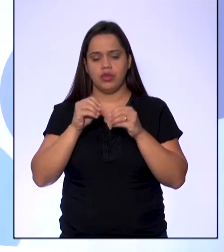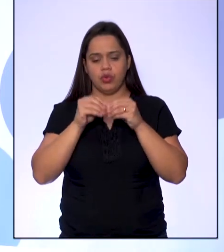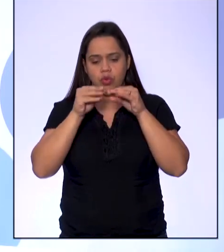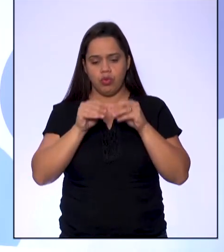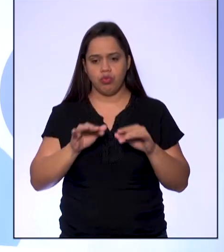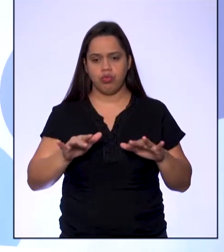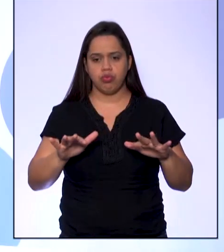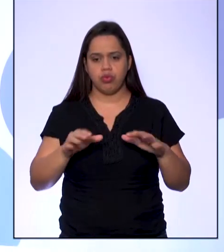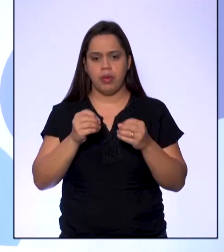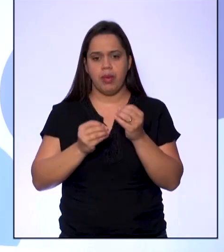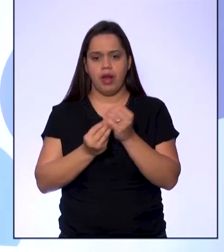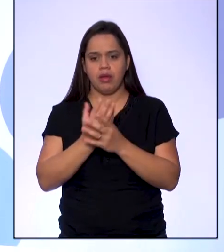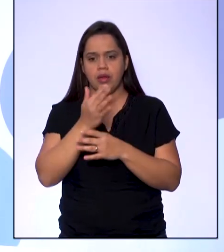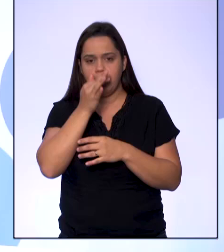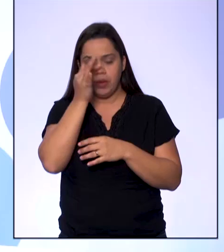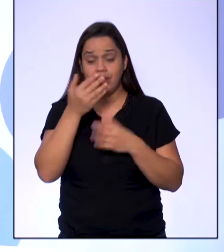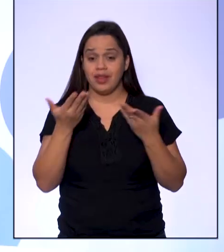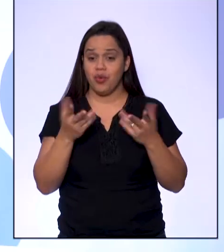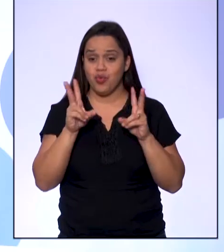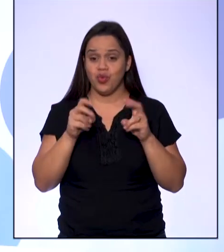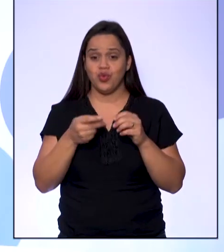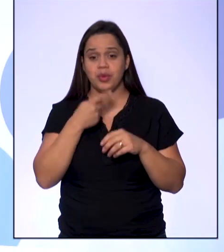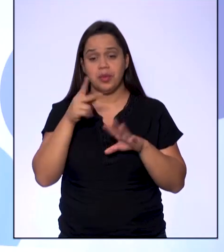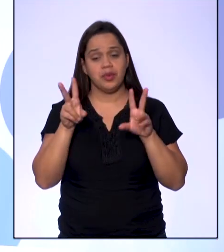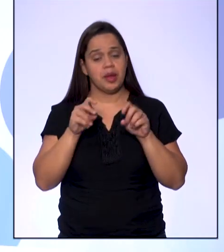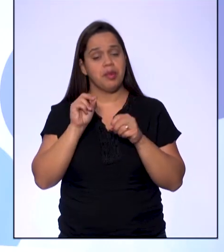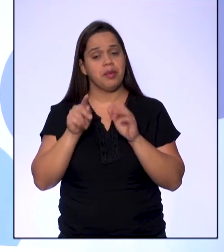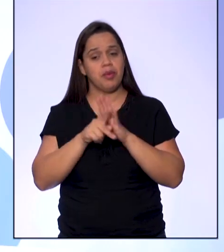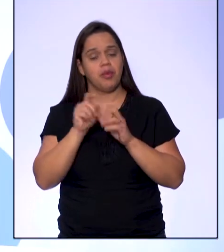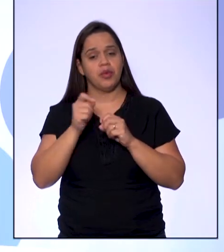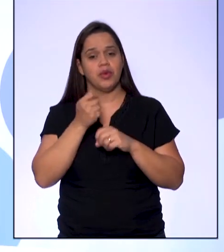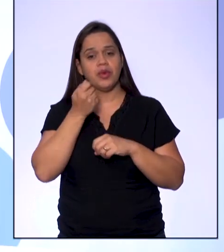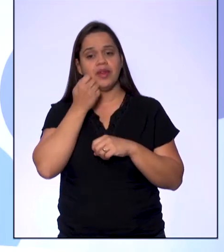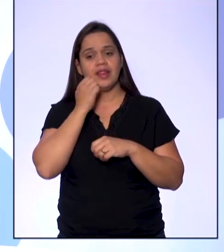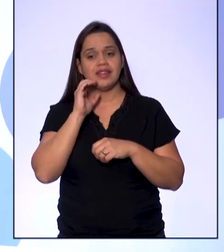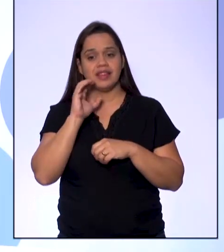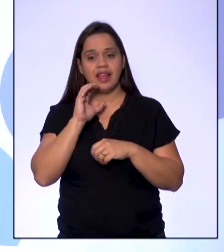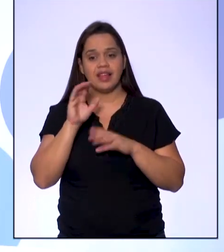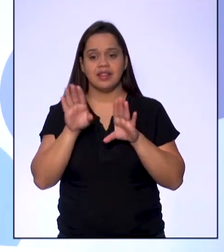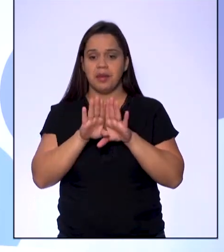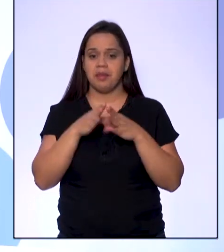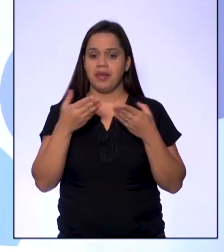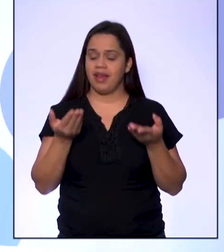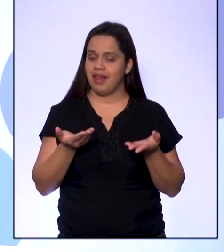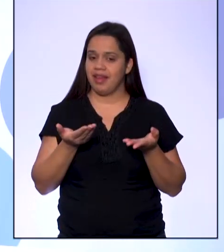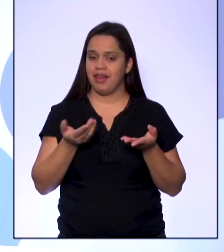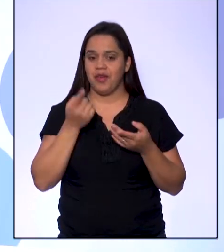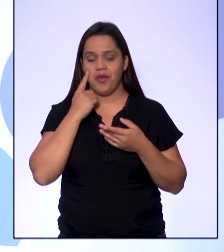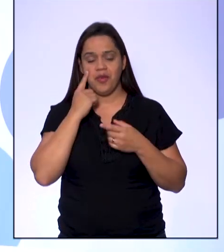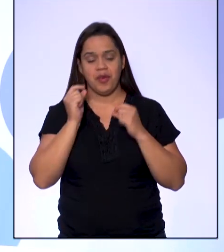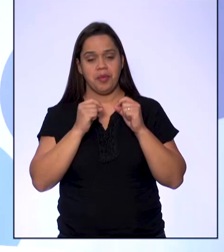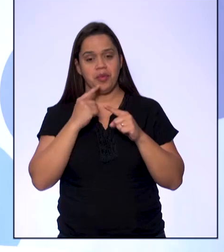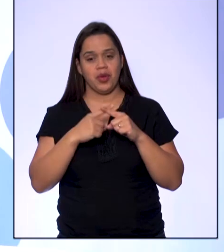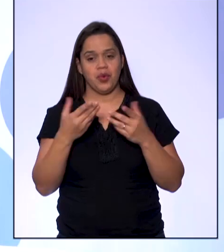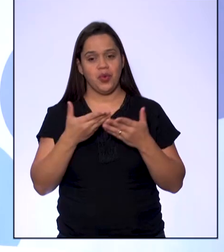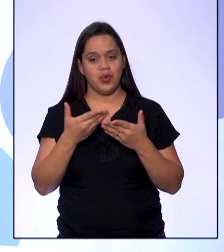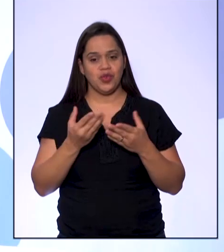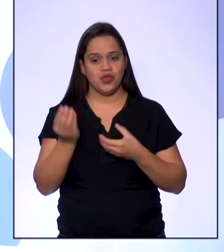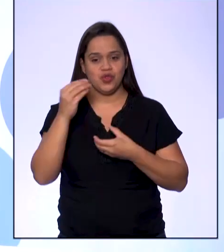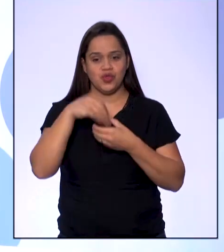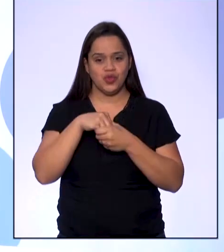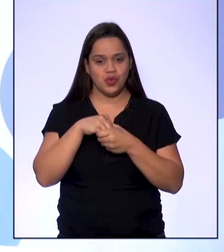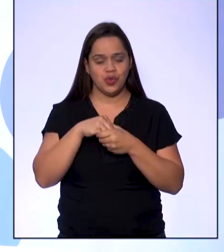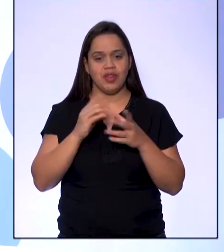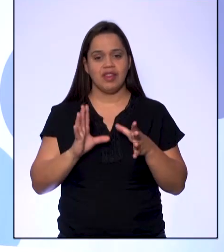maracujá se reproduz na sim, natureza, né? Algo do tipo, né? exatamente. E ainda bem que nós não fugimos das aulas de ciências, porque Nossa. nós estamos fazendo a